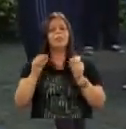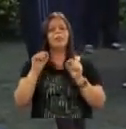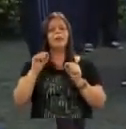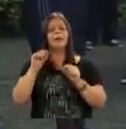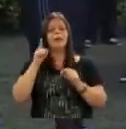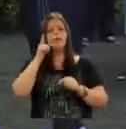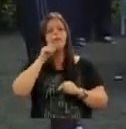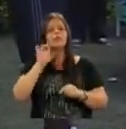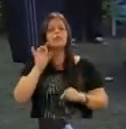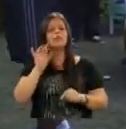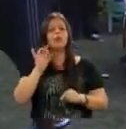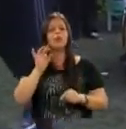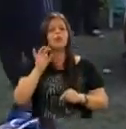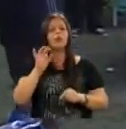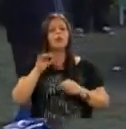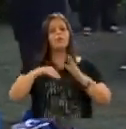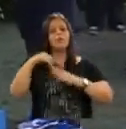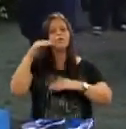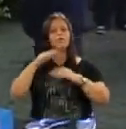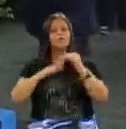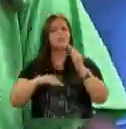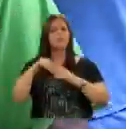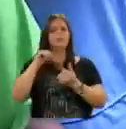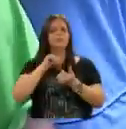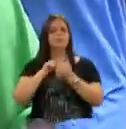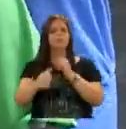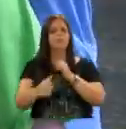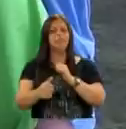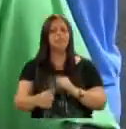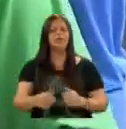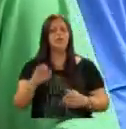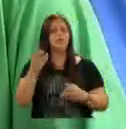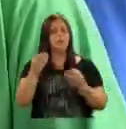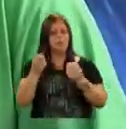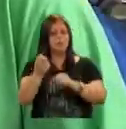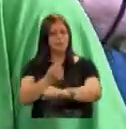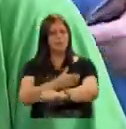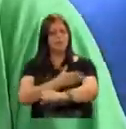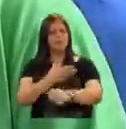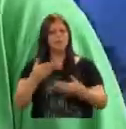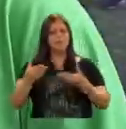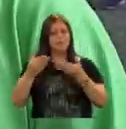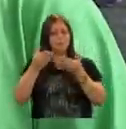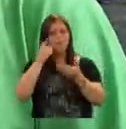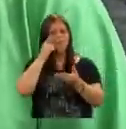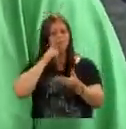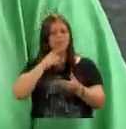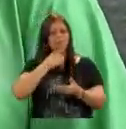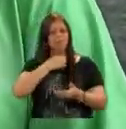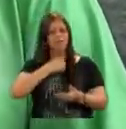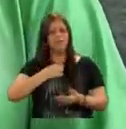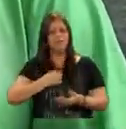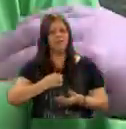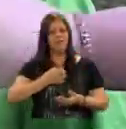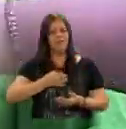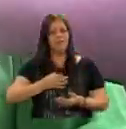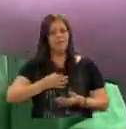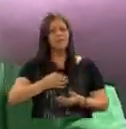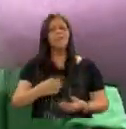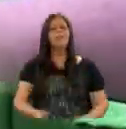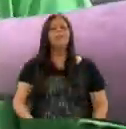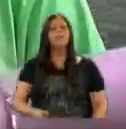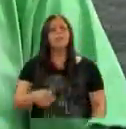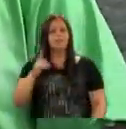só pelo fato de praticar um esporte muito emocionada de receber essa medalha é